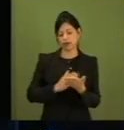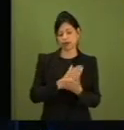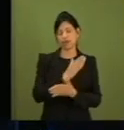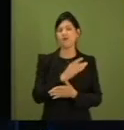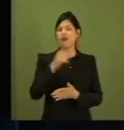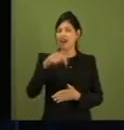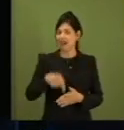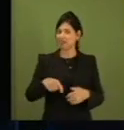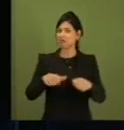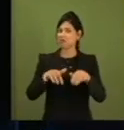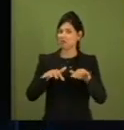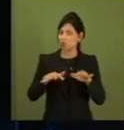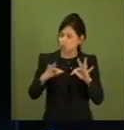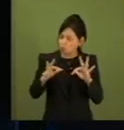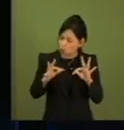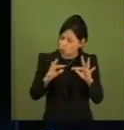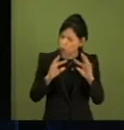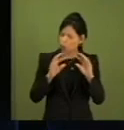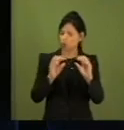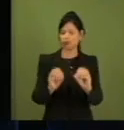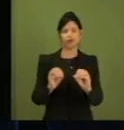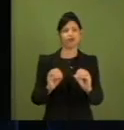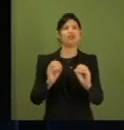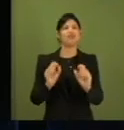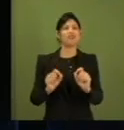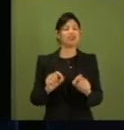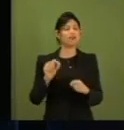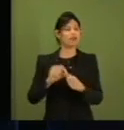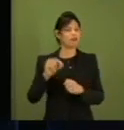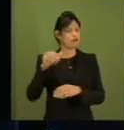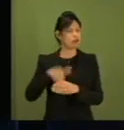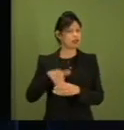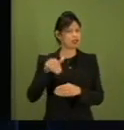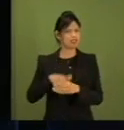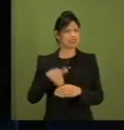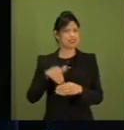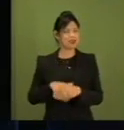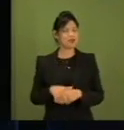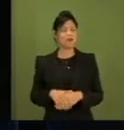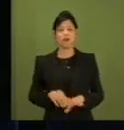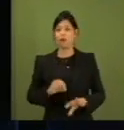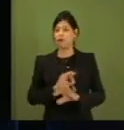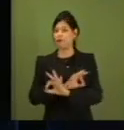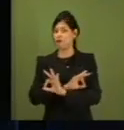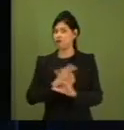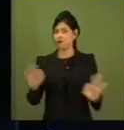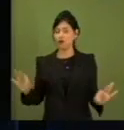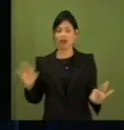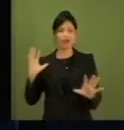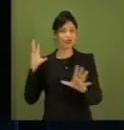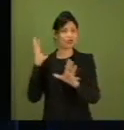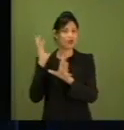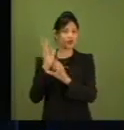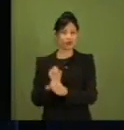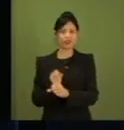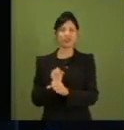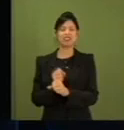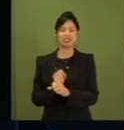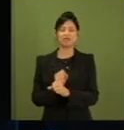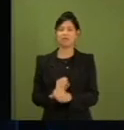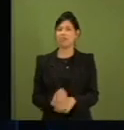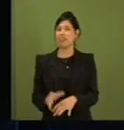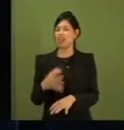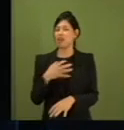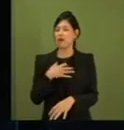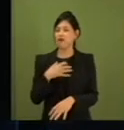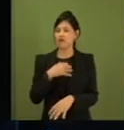unanimidade. Eu vi um silêncio do plenário ontem, quando eu falava, um silêncio que eu considerava ali, se